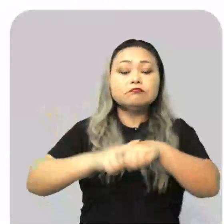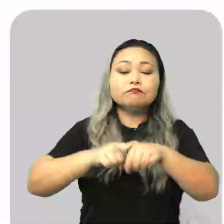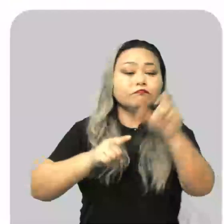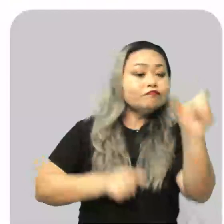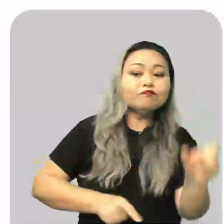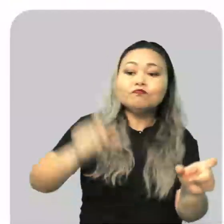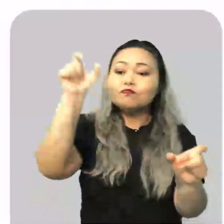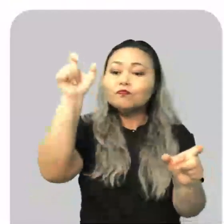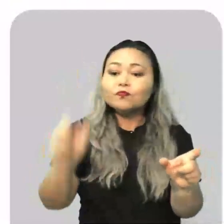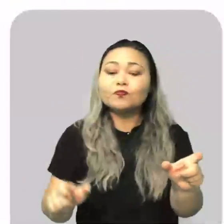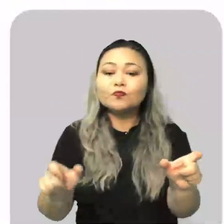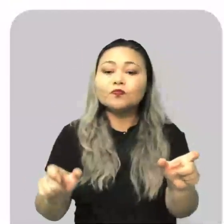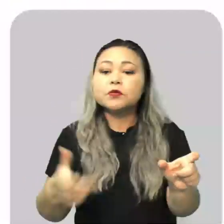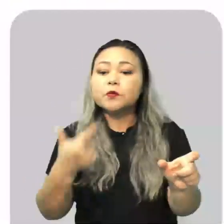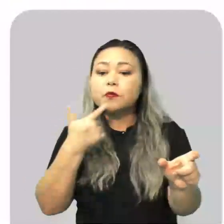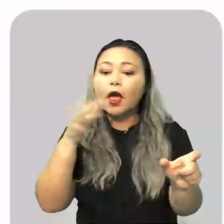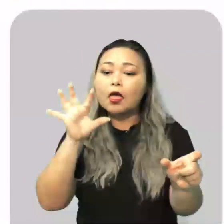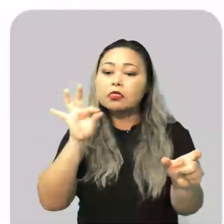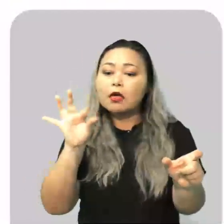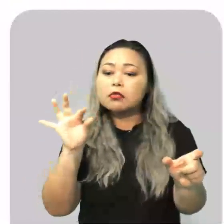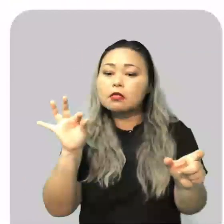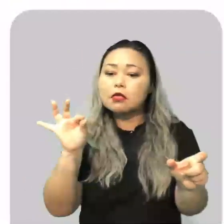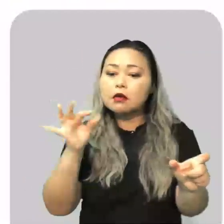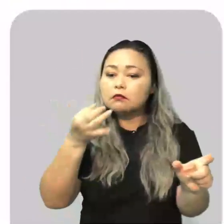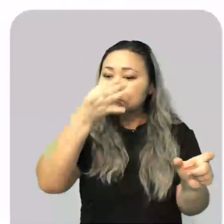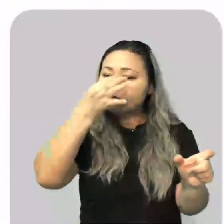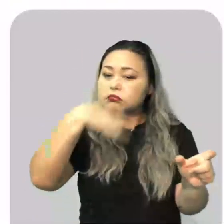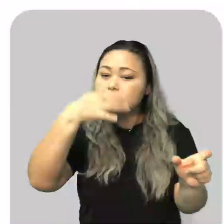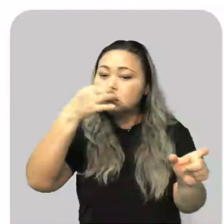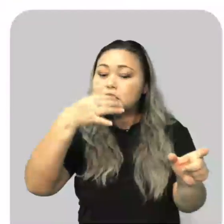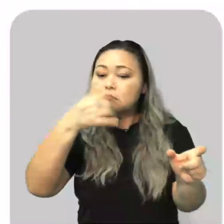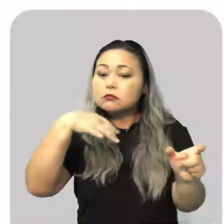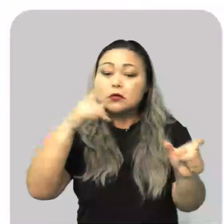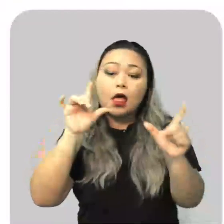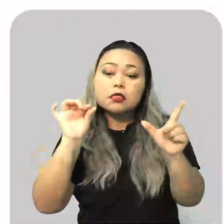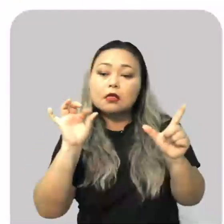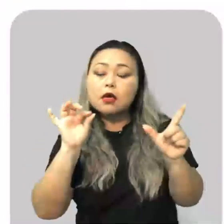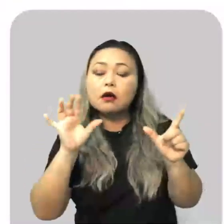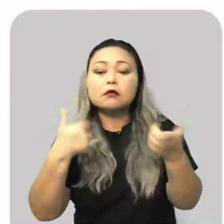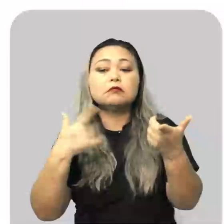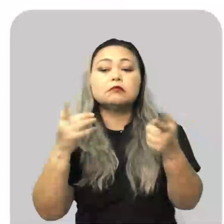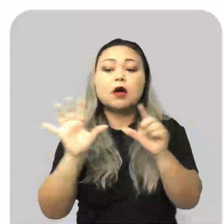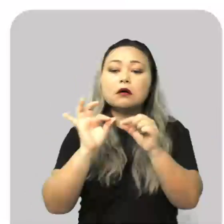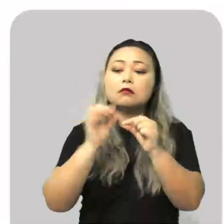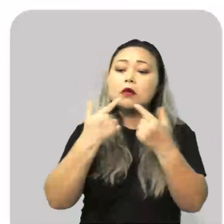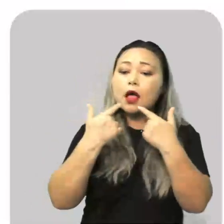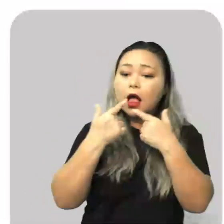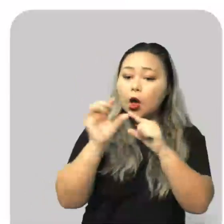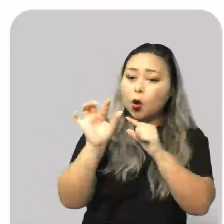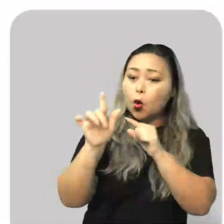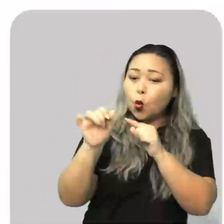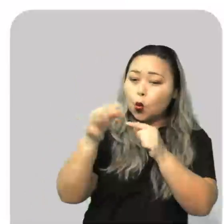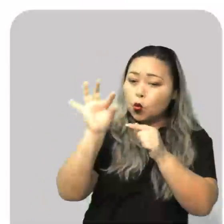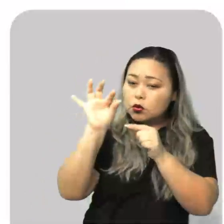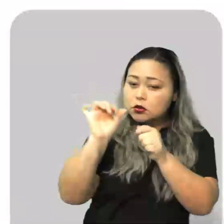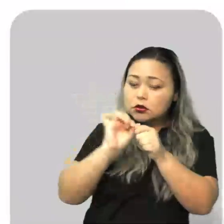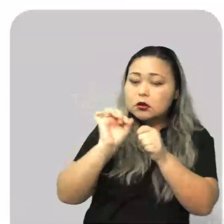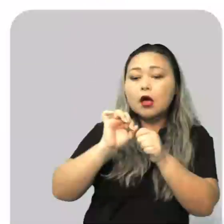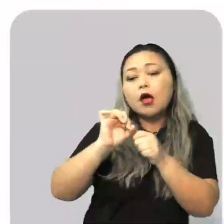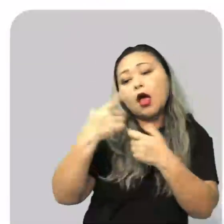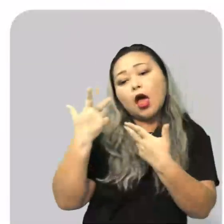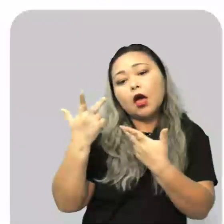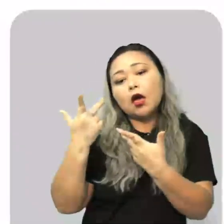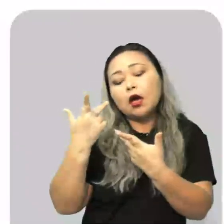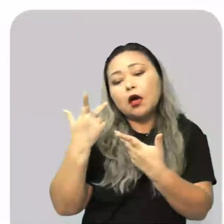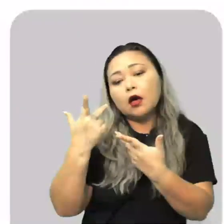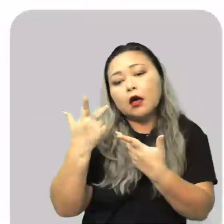outra, geralmente pela emissão de gotículas das secreções respiratórias dos doentes. Então, é muito comum, né,